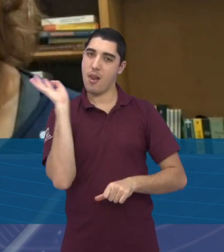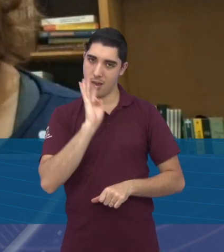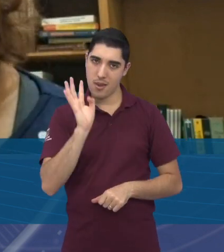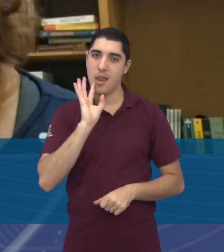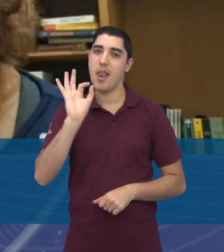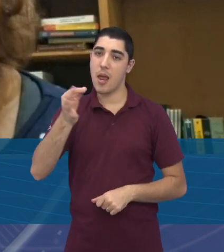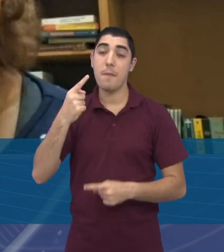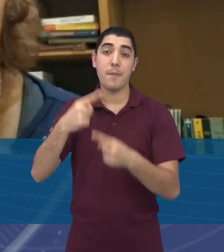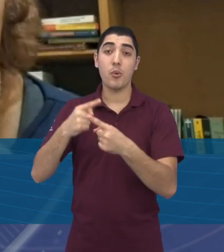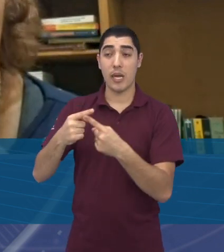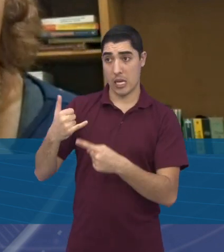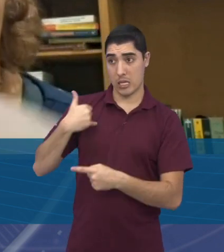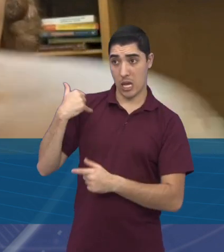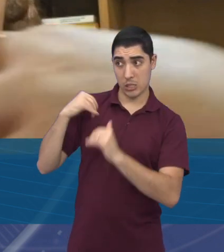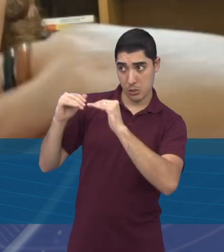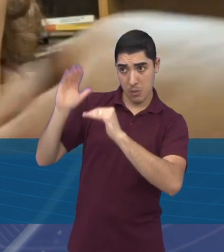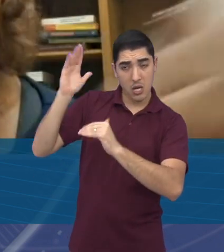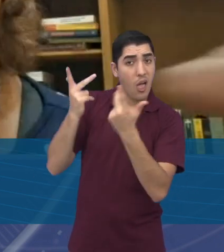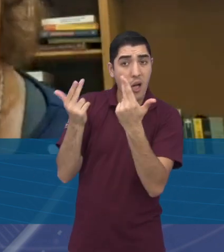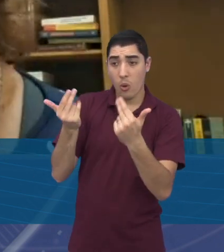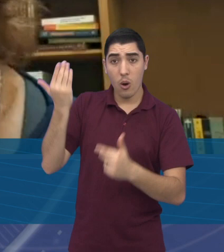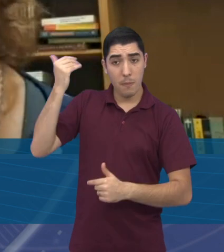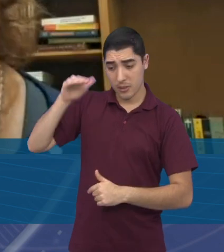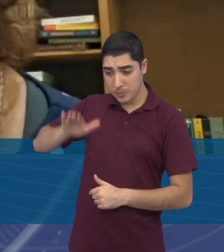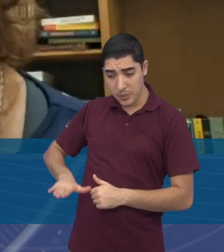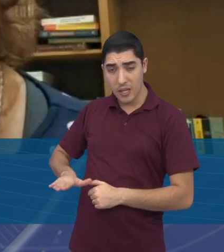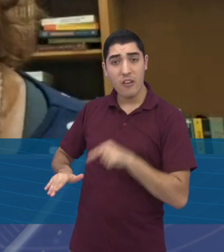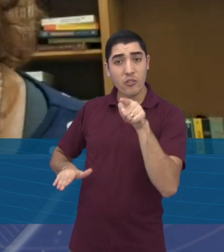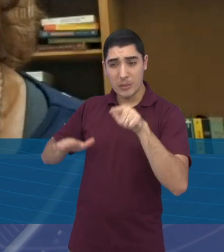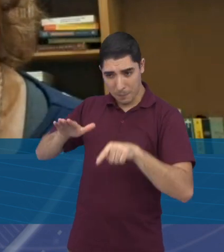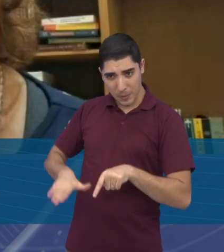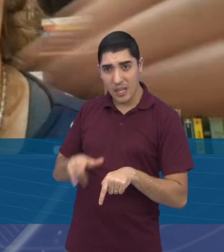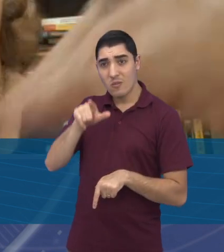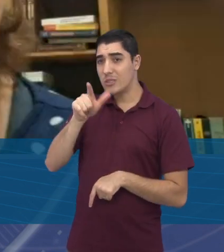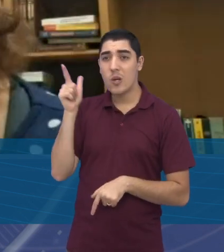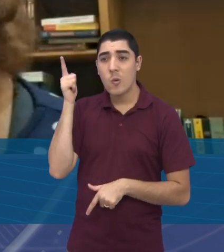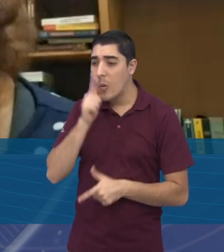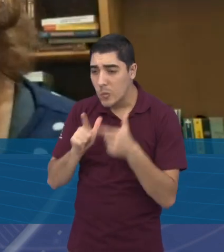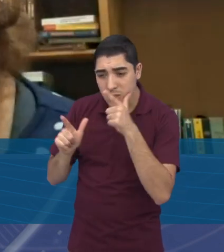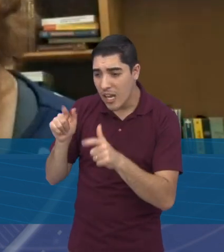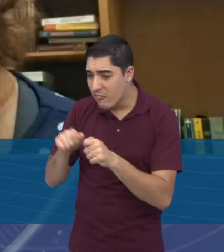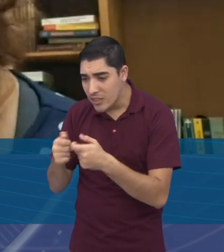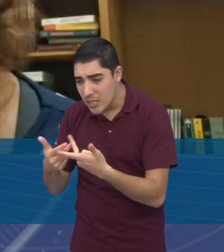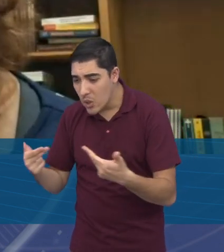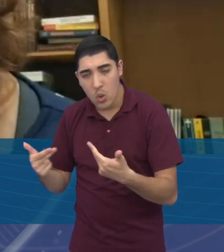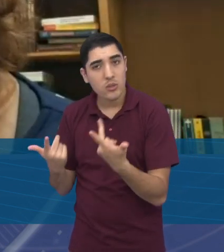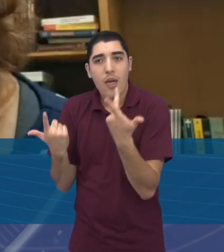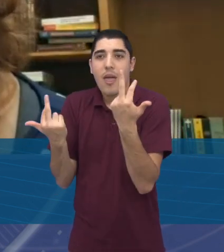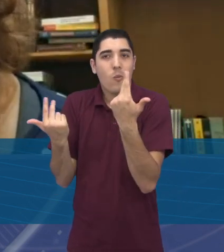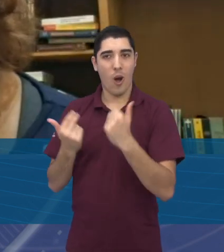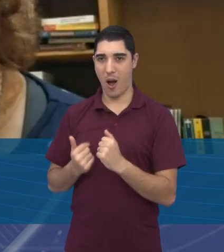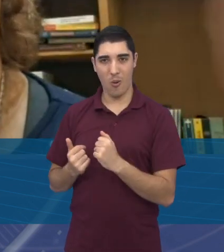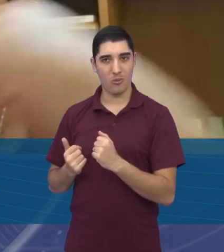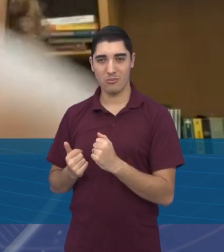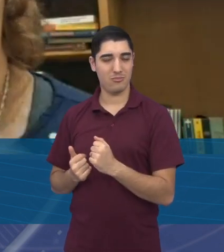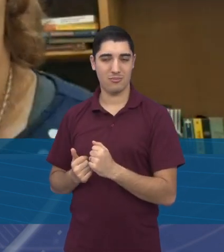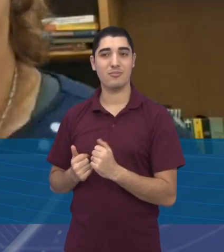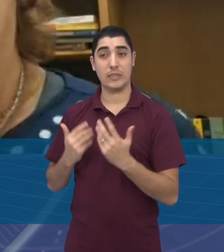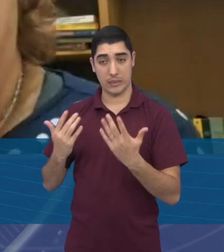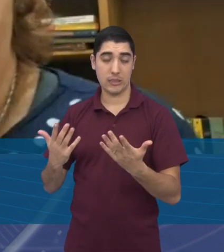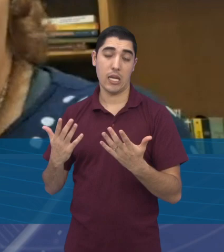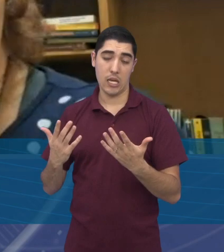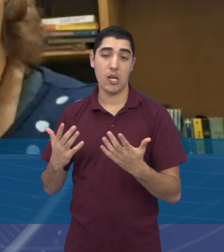ter mais idade é como a infância, você também tem limites na infância, você precisa de segurança maior, né?